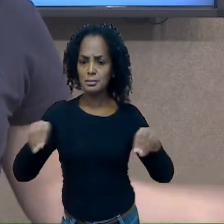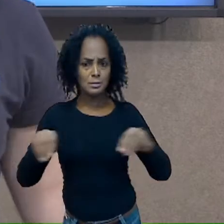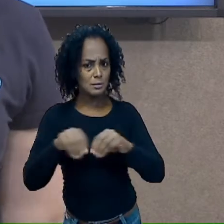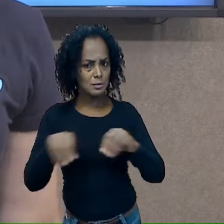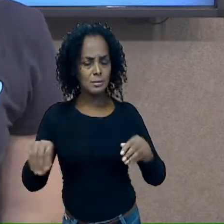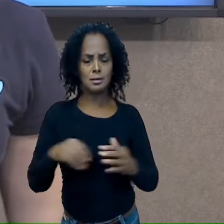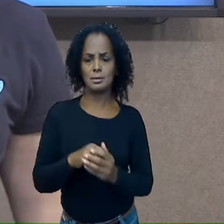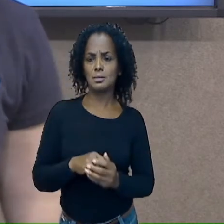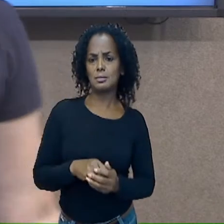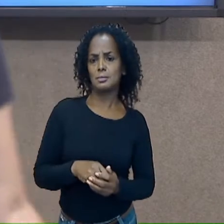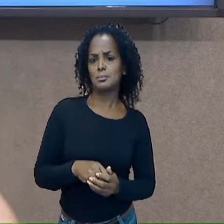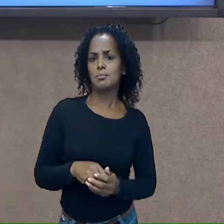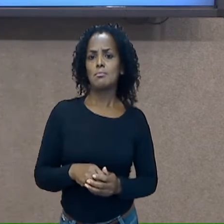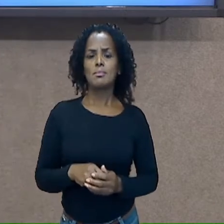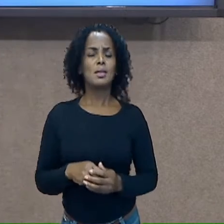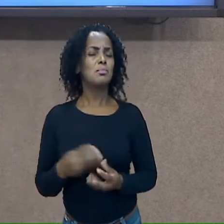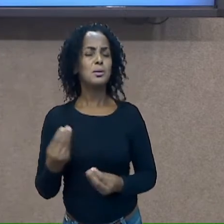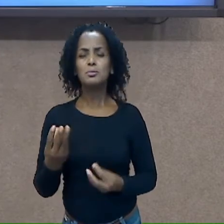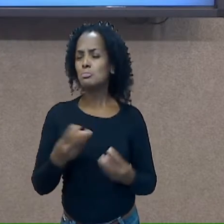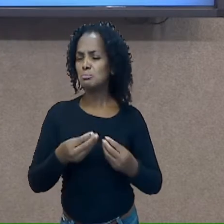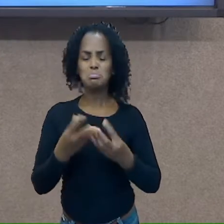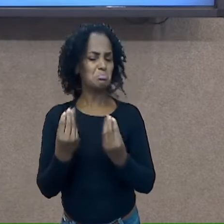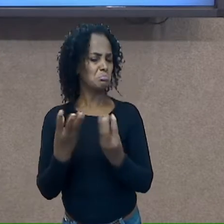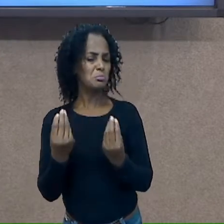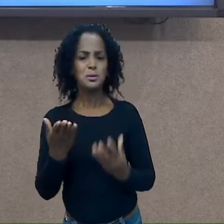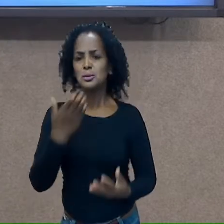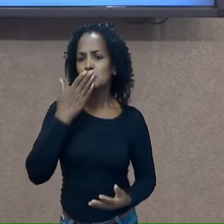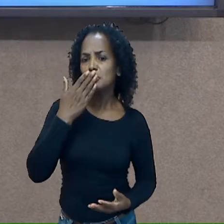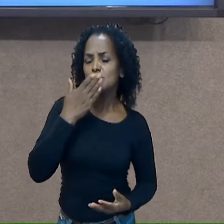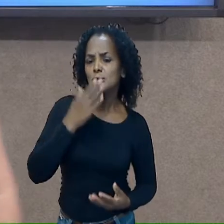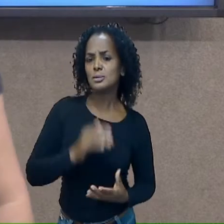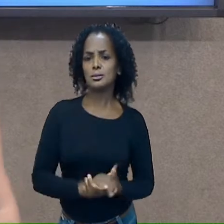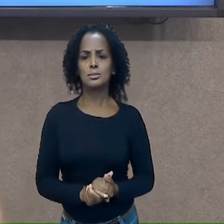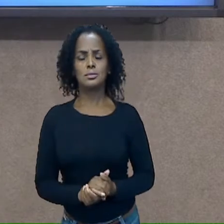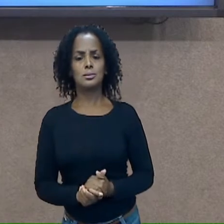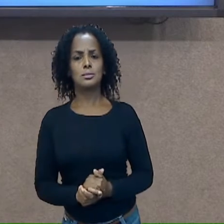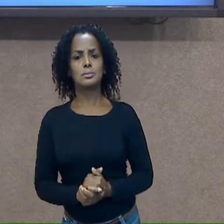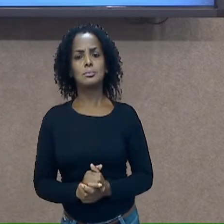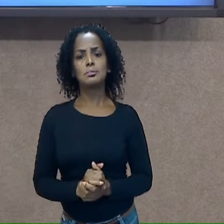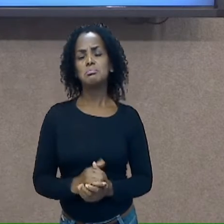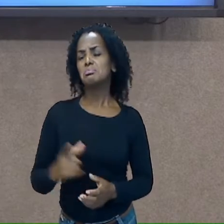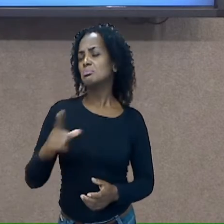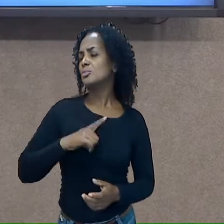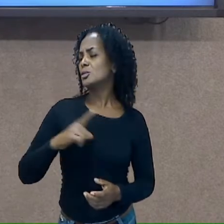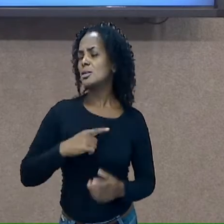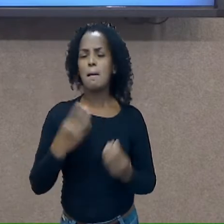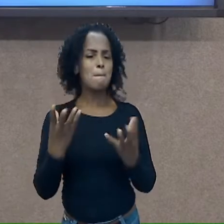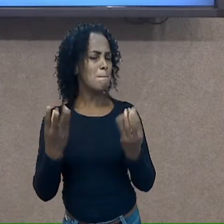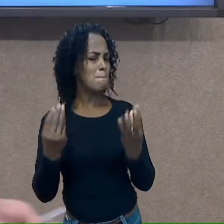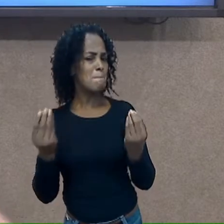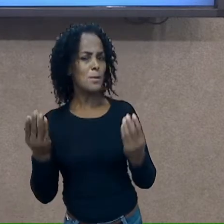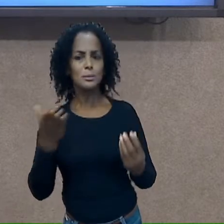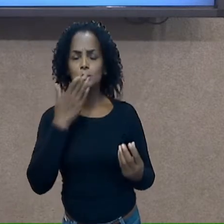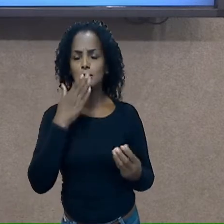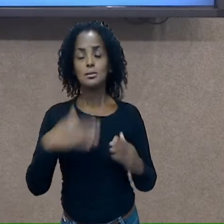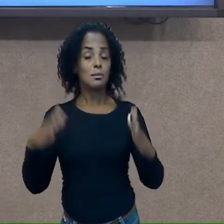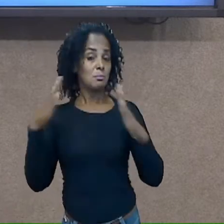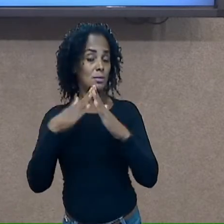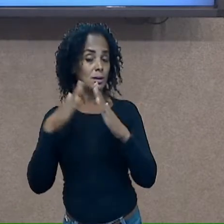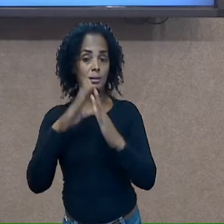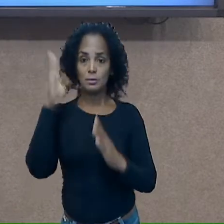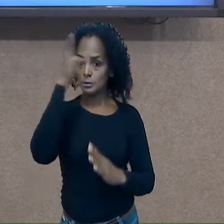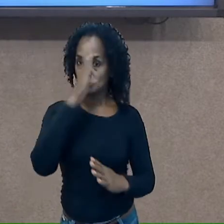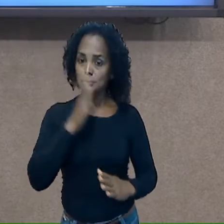milhões de índios em todo o Brasil, aproximadamente, né? Então, tinham muitos índios que habitavam o